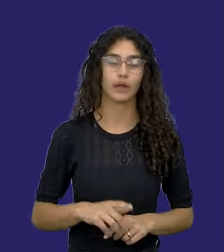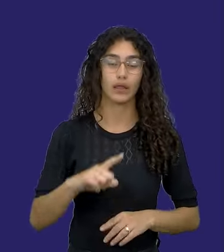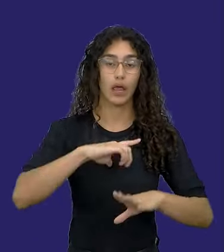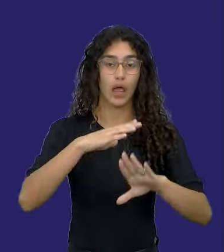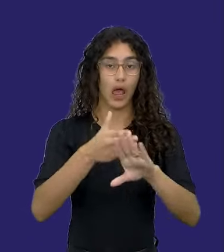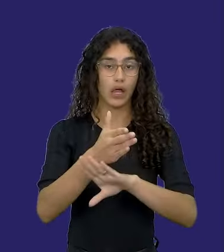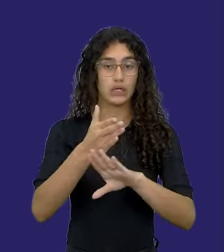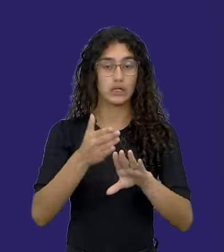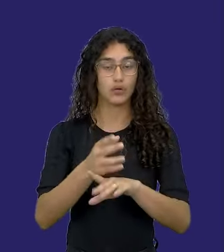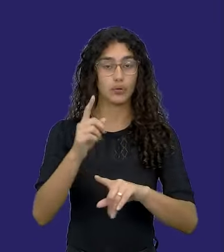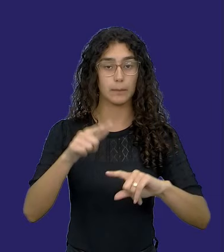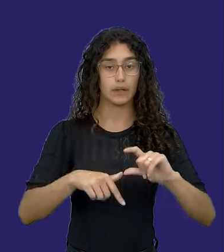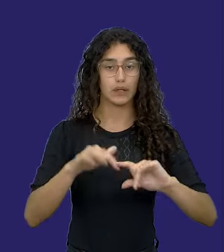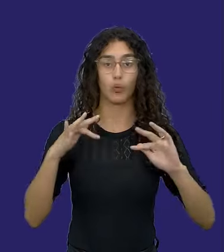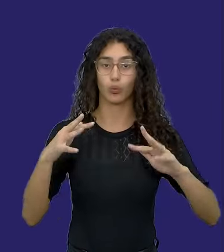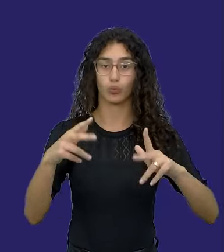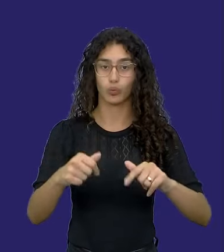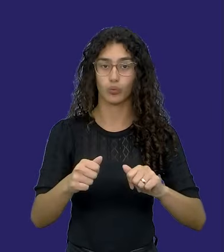ter acesso ao material.